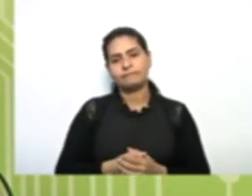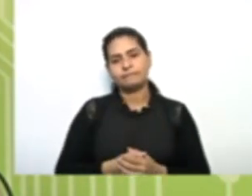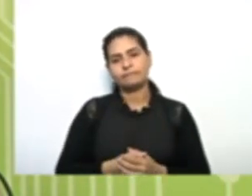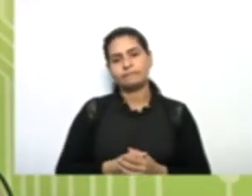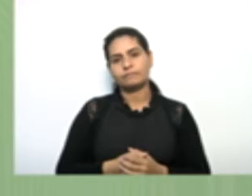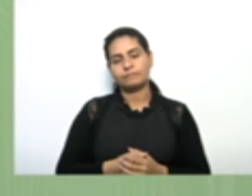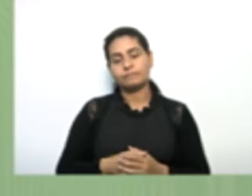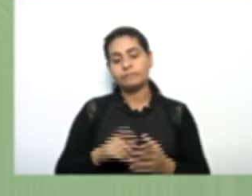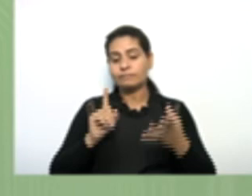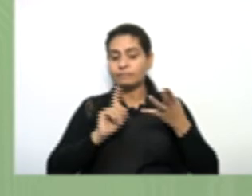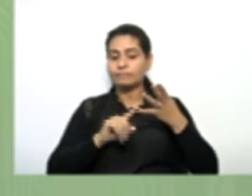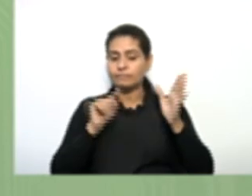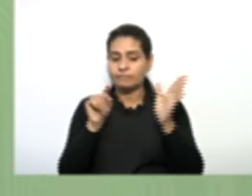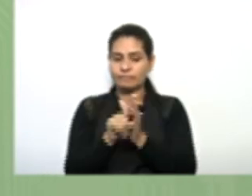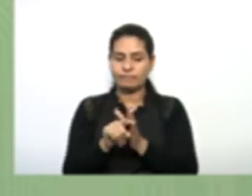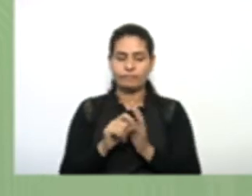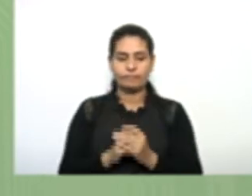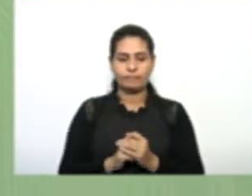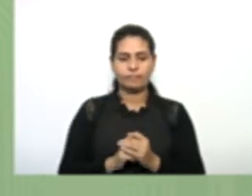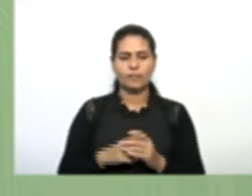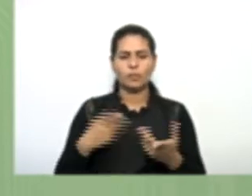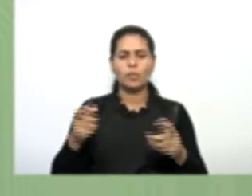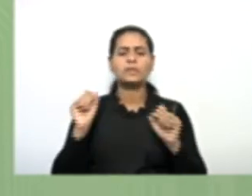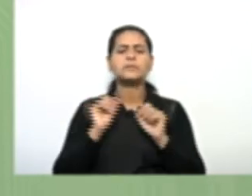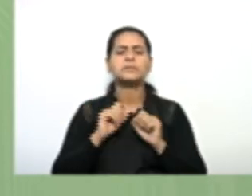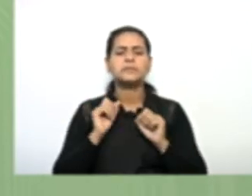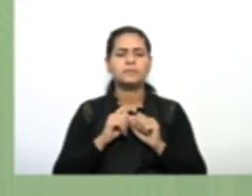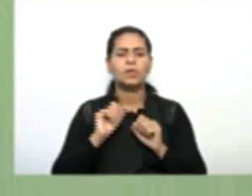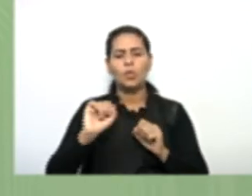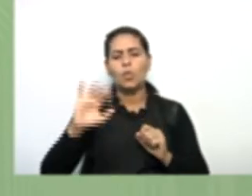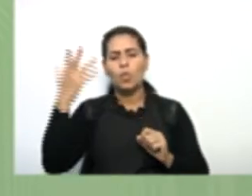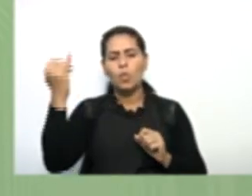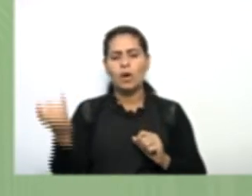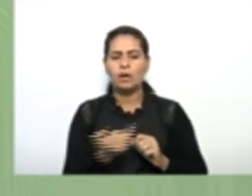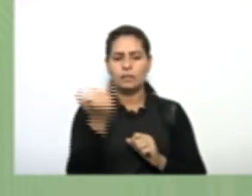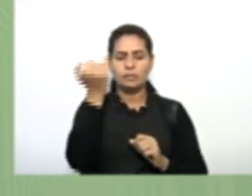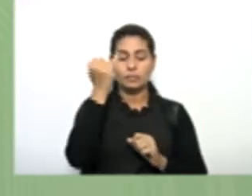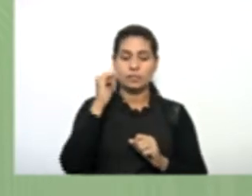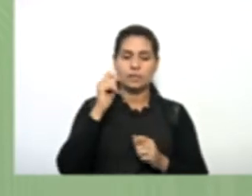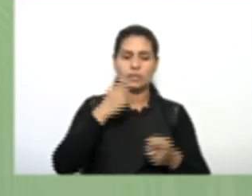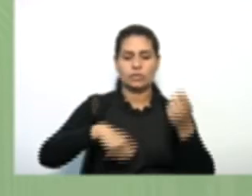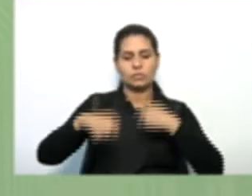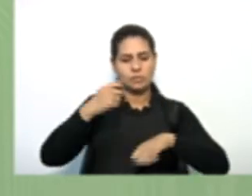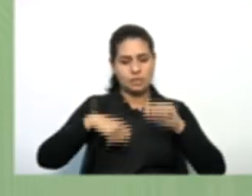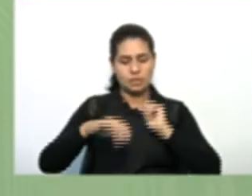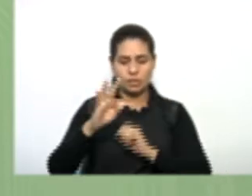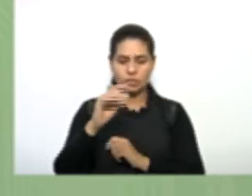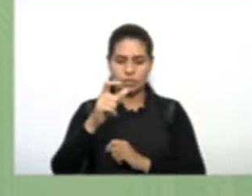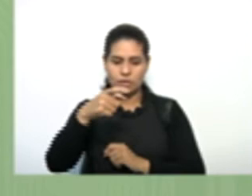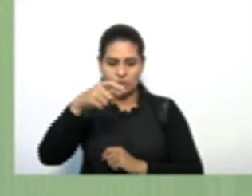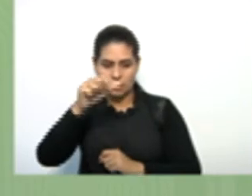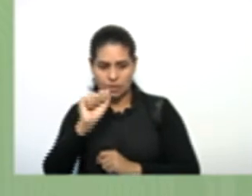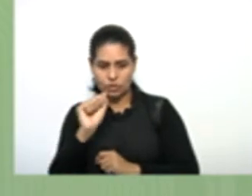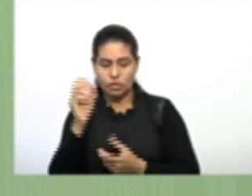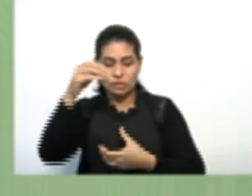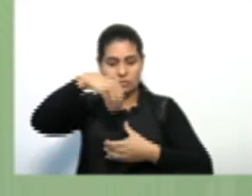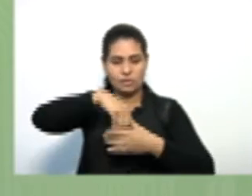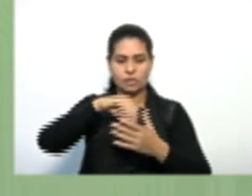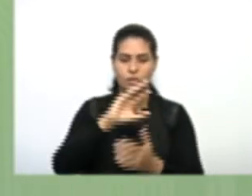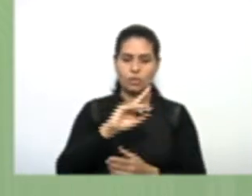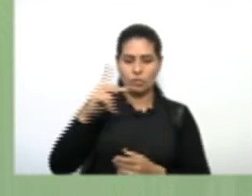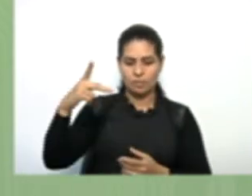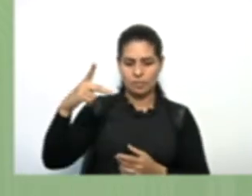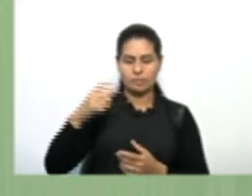Tá? Pergunta número 4 é: para que serve e qual a importância da taxa de administração em uma